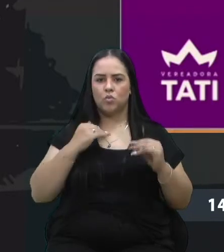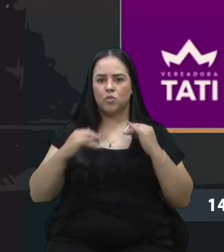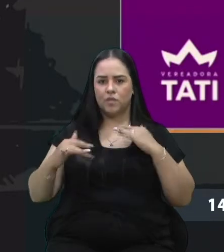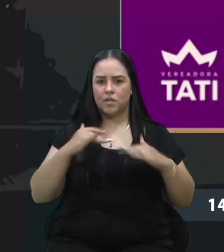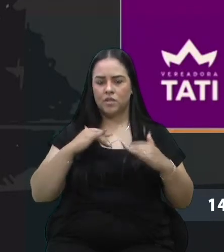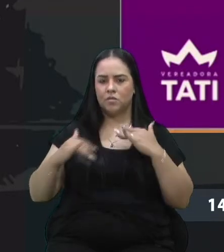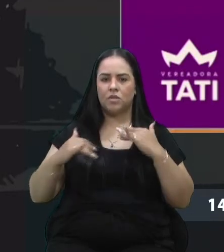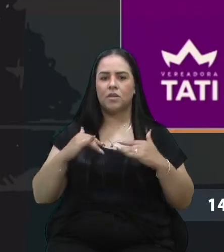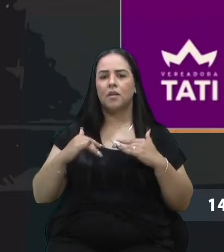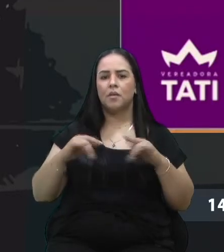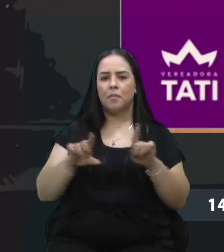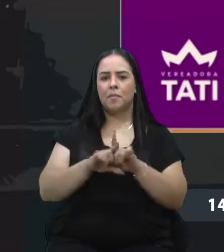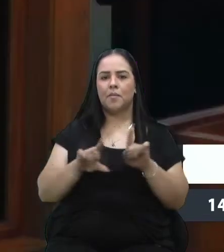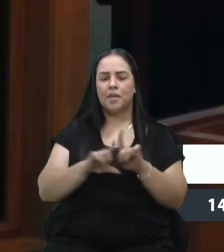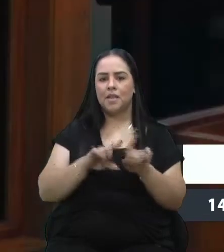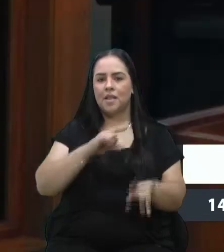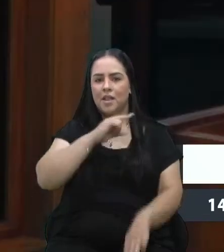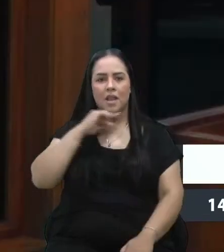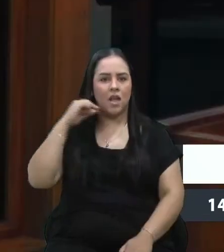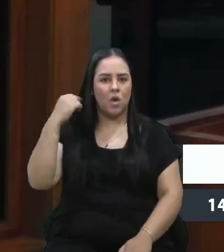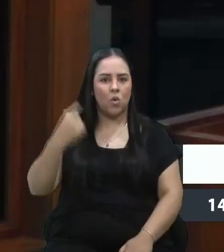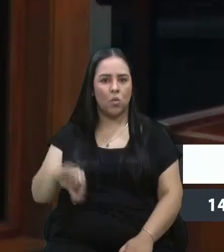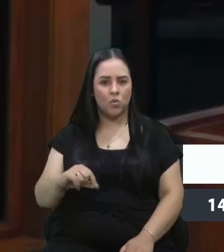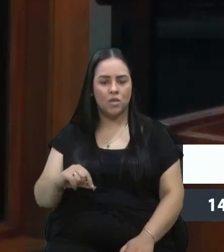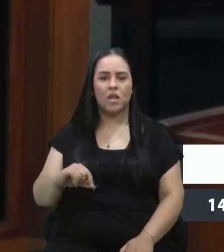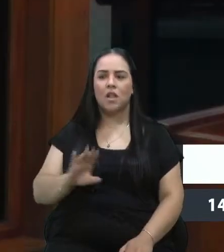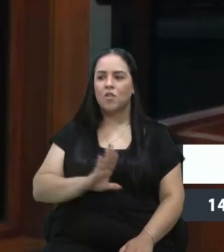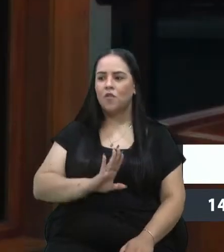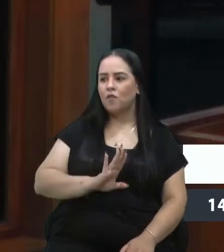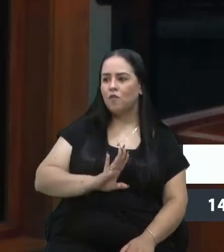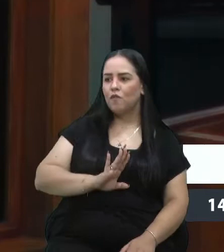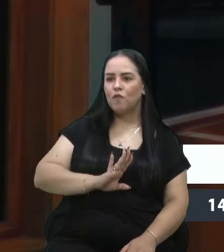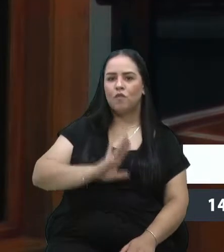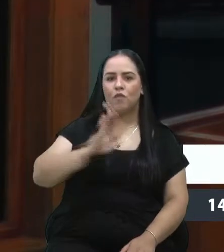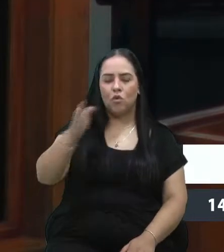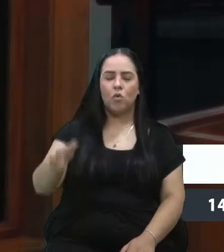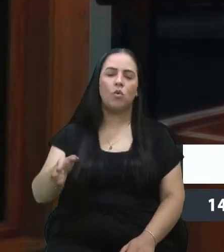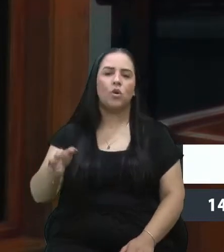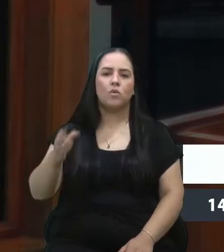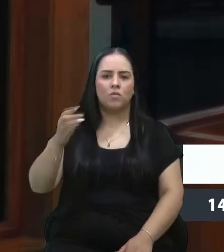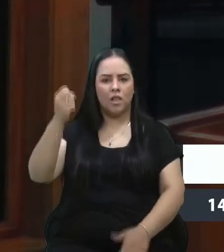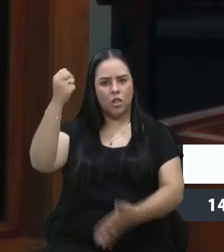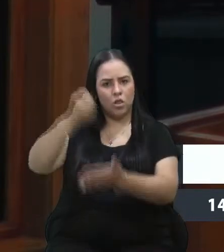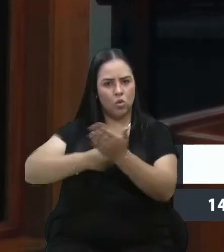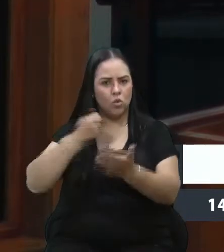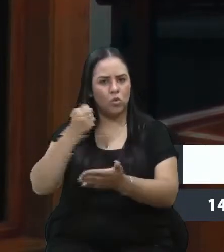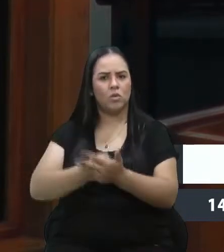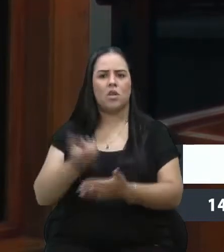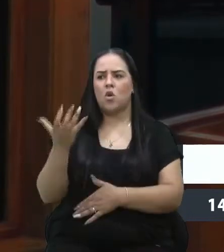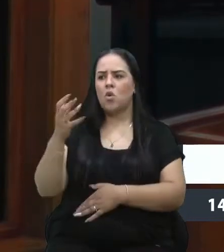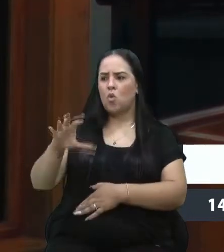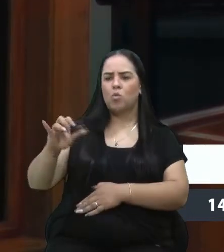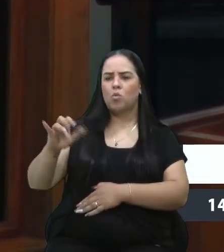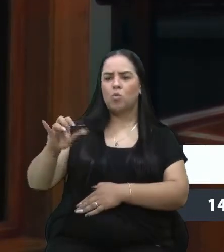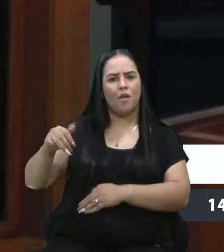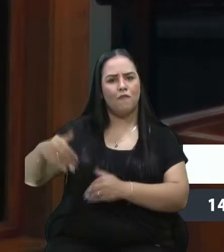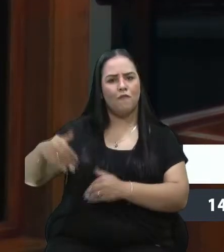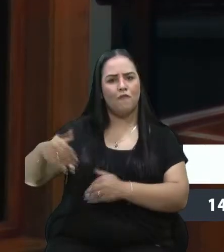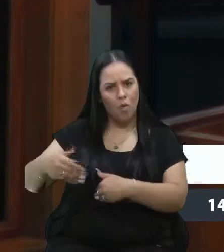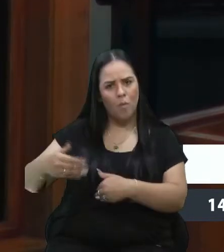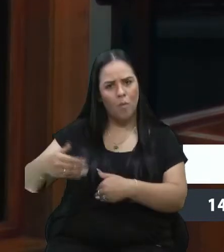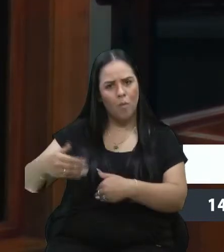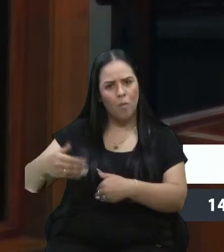inclusive, as mulheres foram às ruas contra a fome, contra a guerra, e, sem dúvida, a participação das